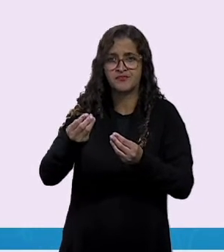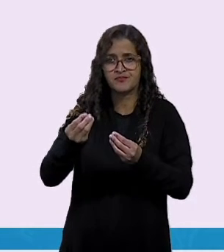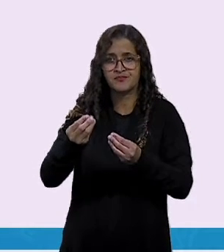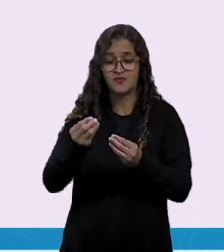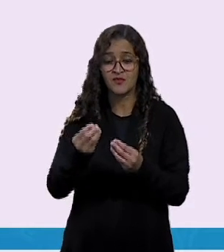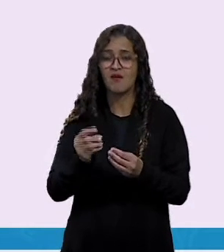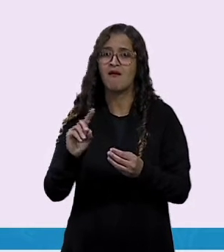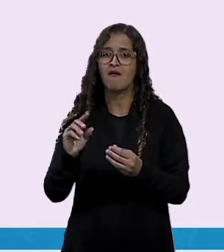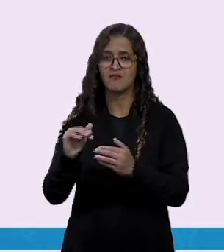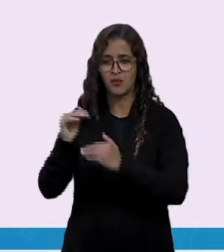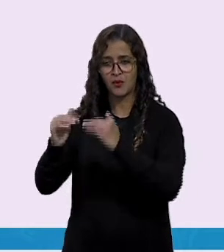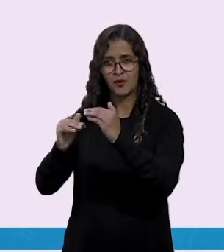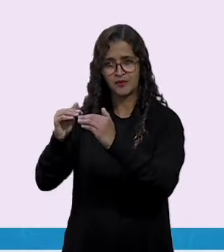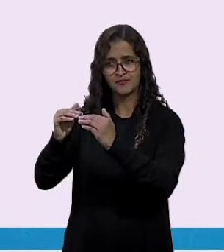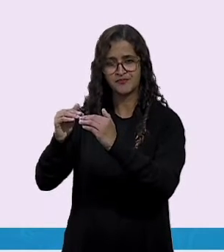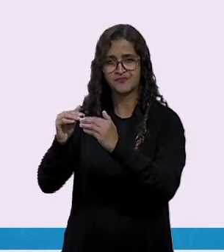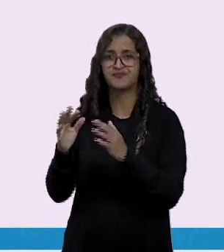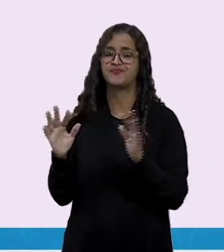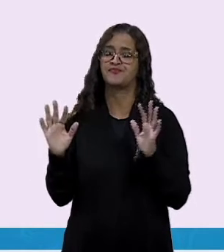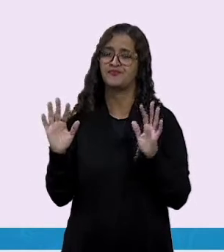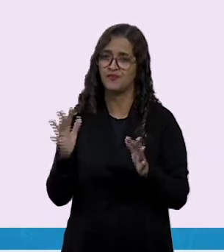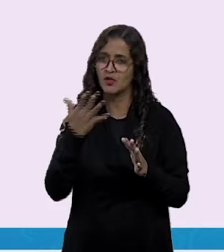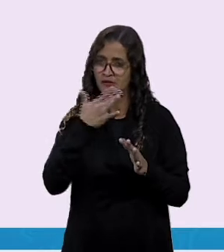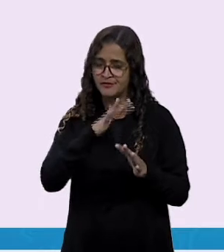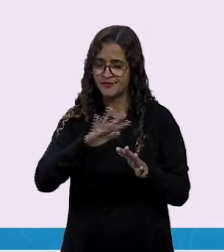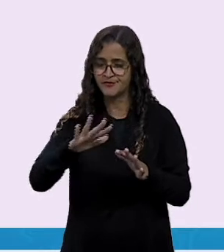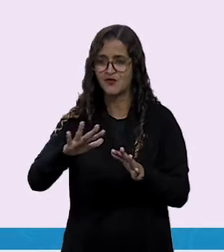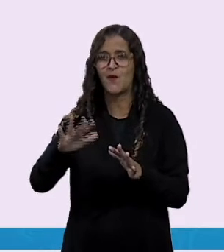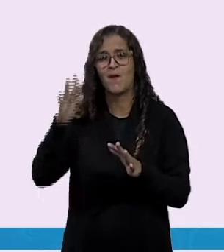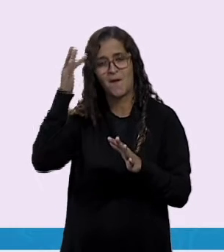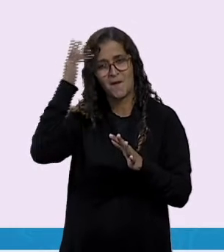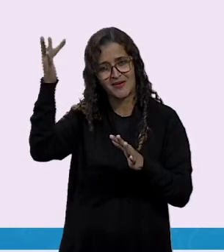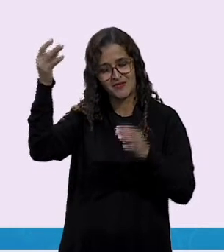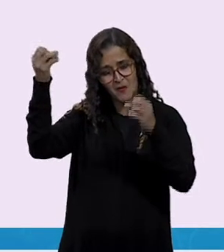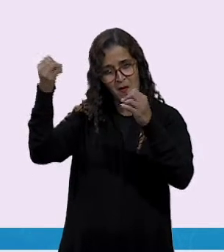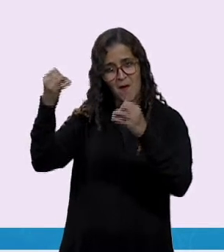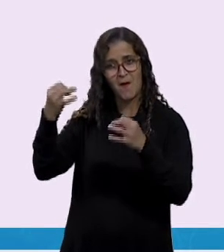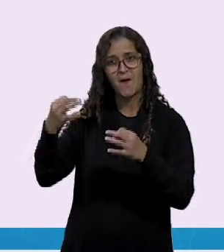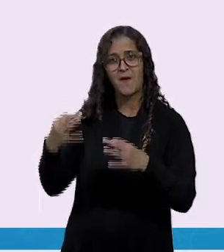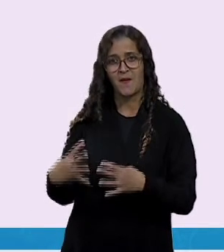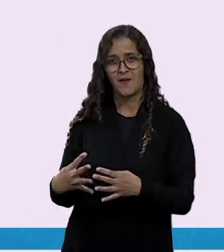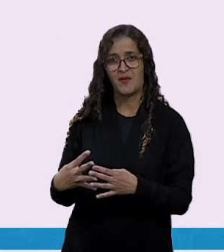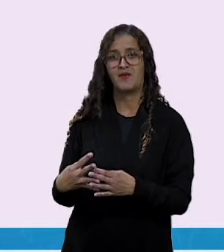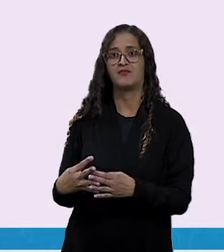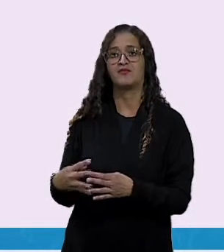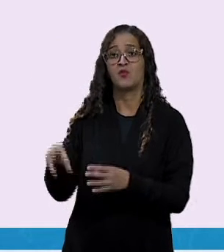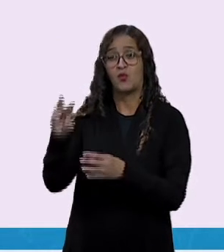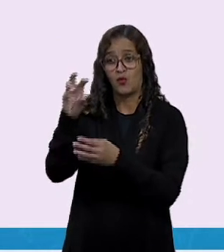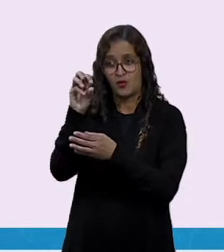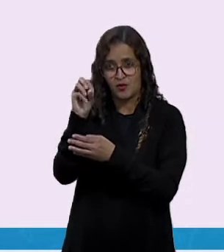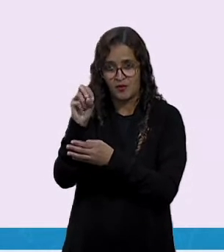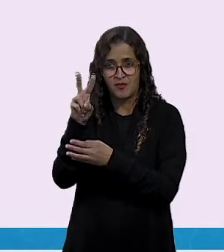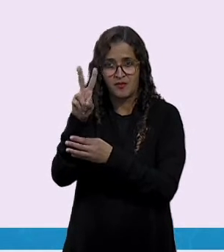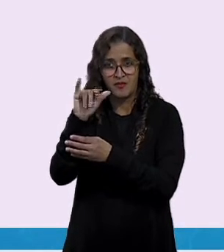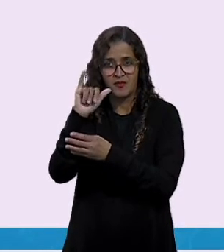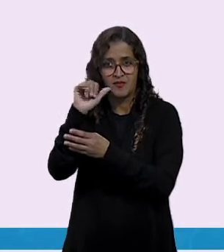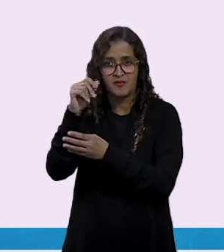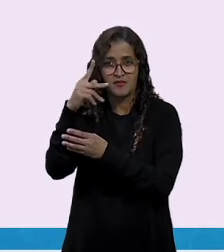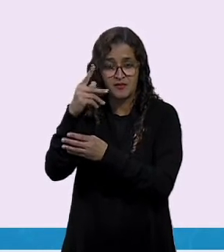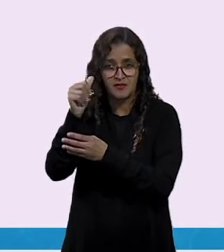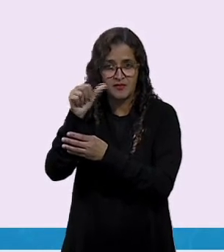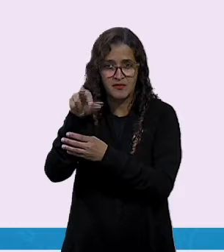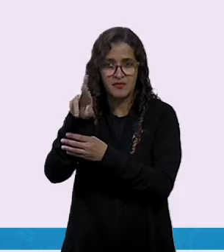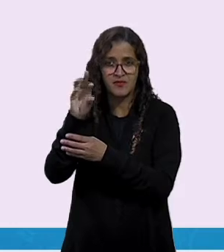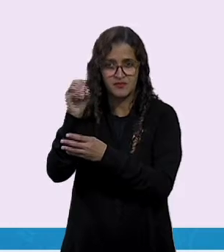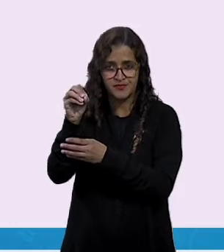é bem simples de entender, crianças. O ovíparo, a galinha bota o ovo, deita em cima dele para aquecer, para